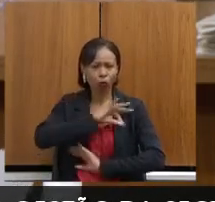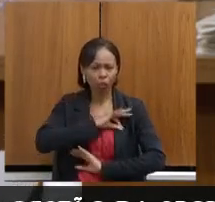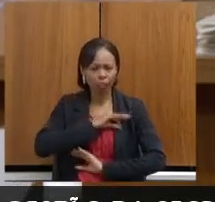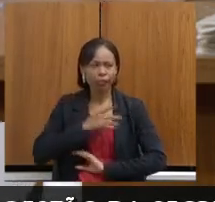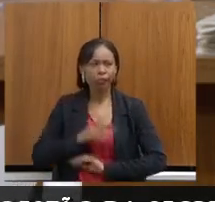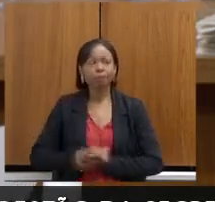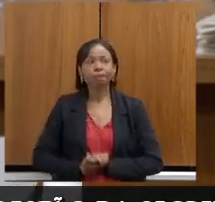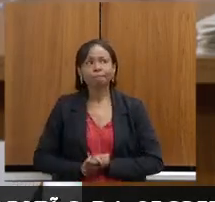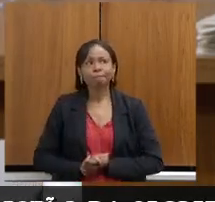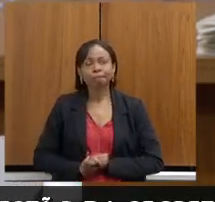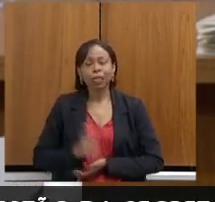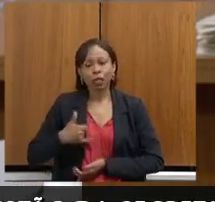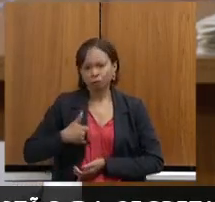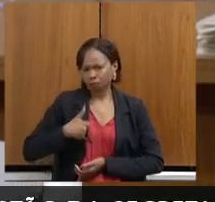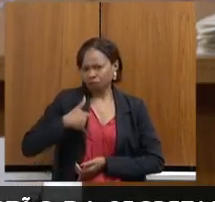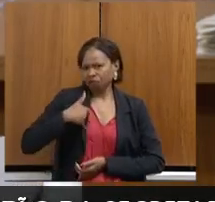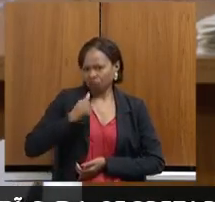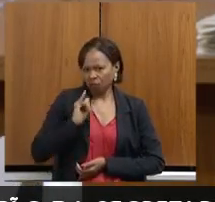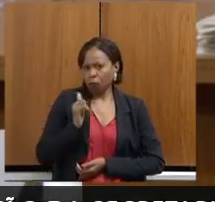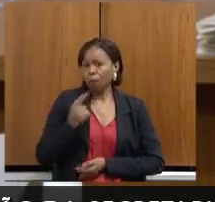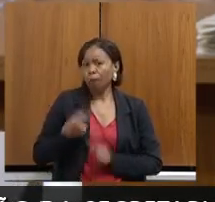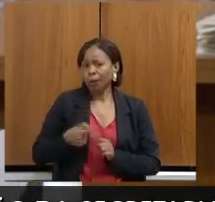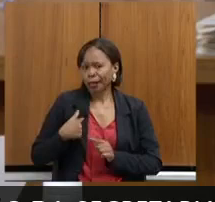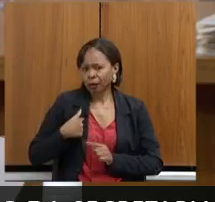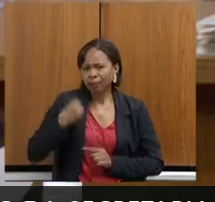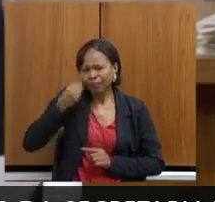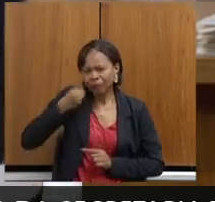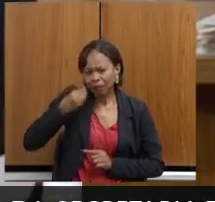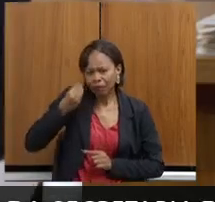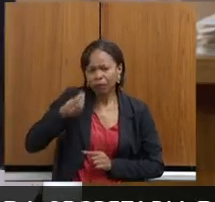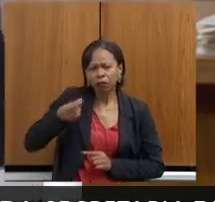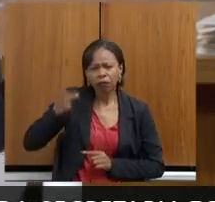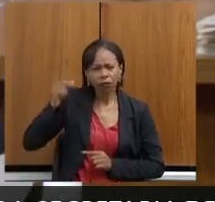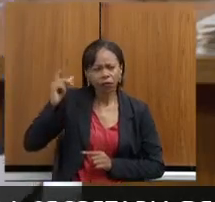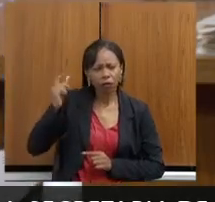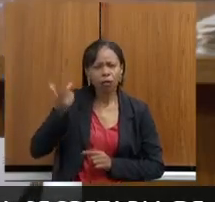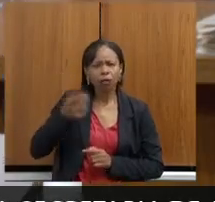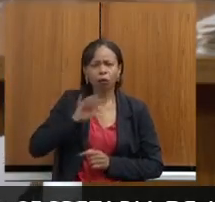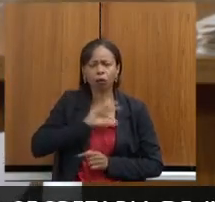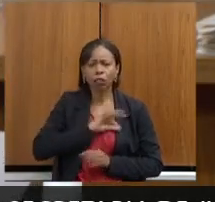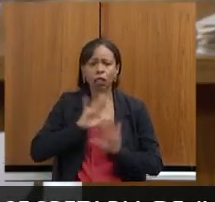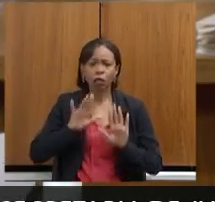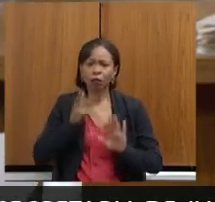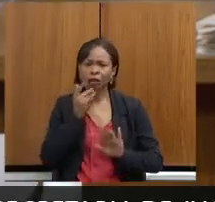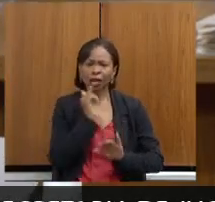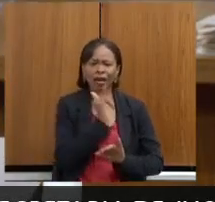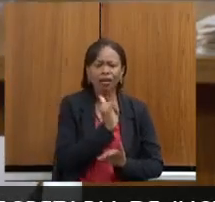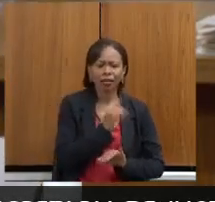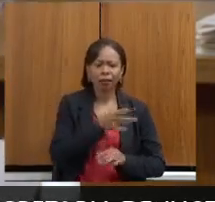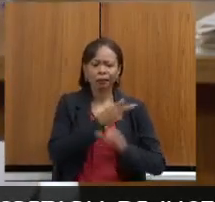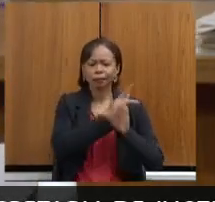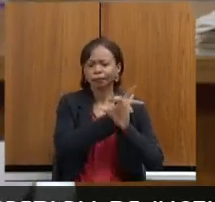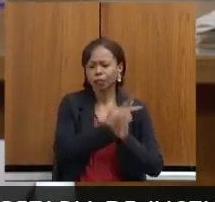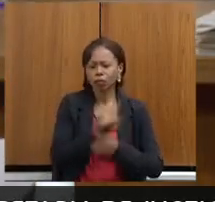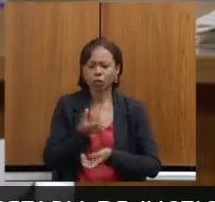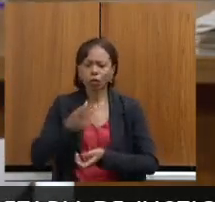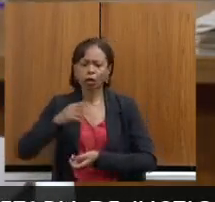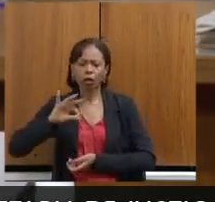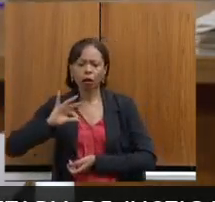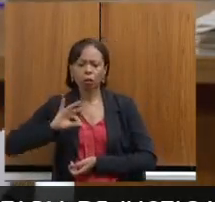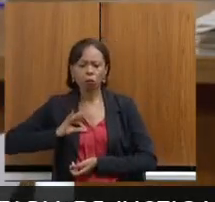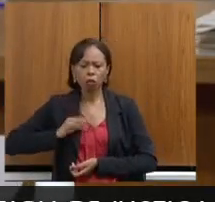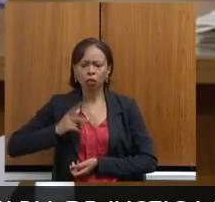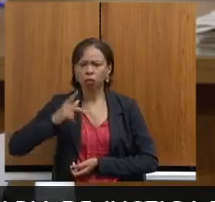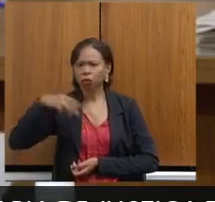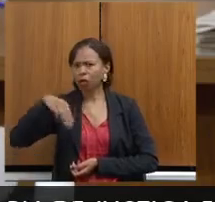eu não quis me referir a nenhum a nenhum dos nossos comandos aqui nem a polícia civil nem a polícia militar nem ao nosso corpo de bombeiros